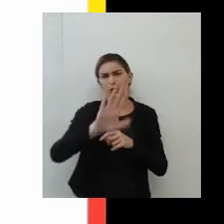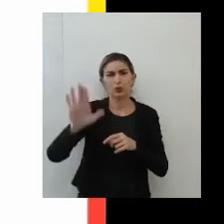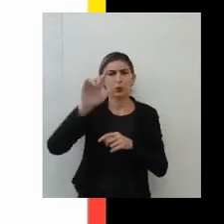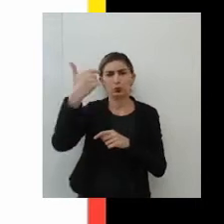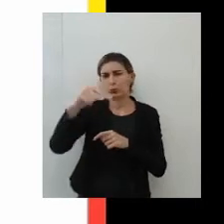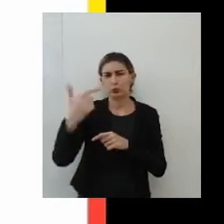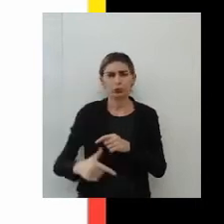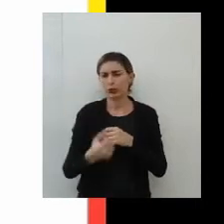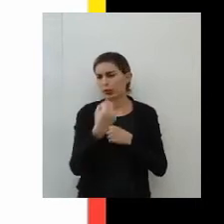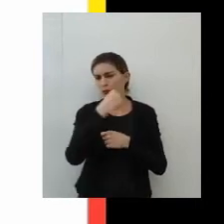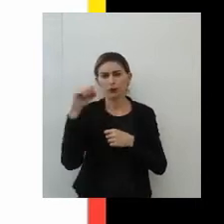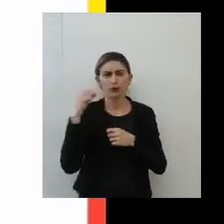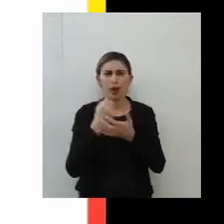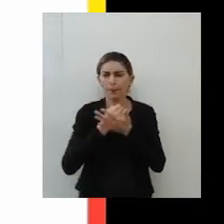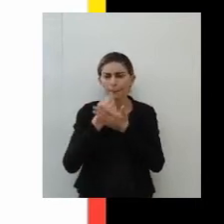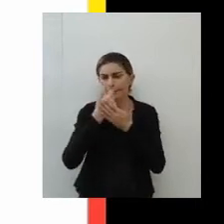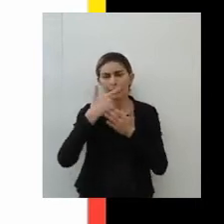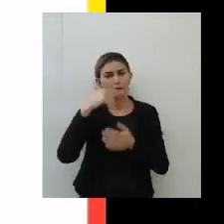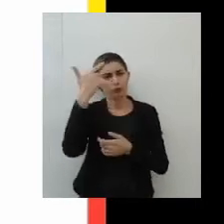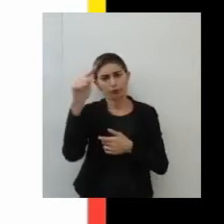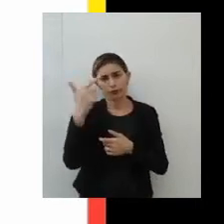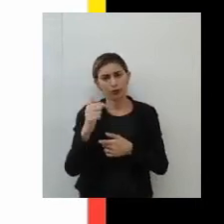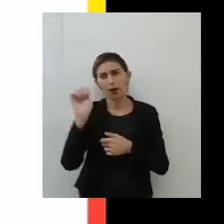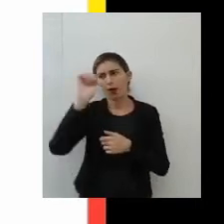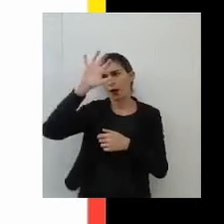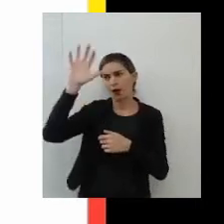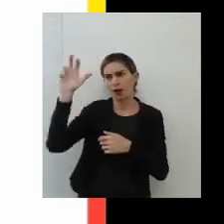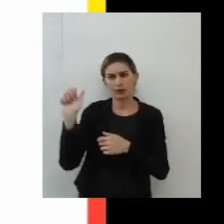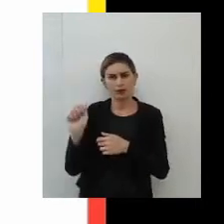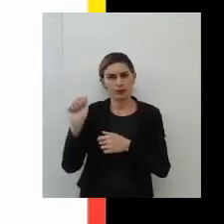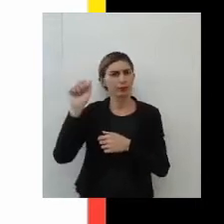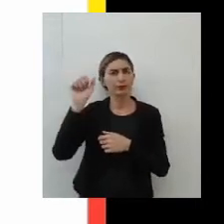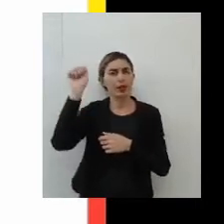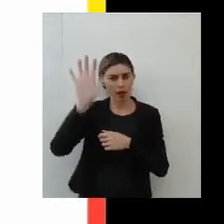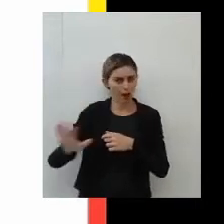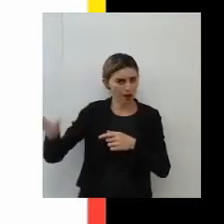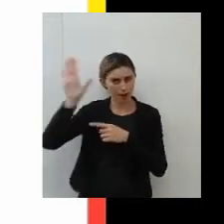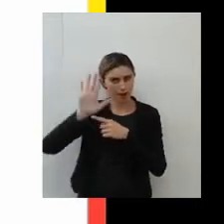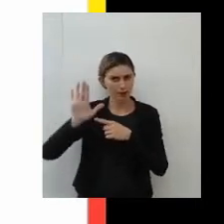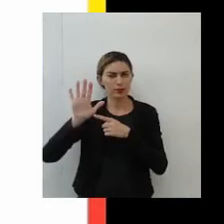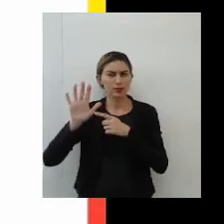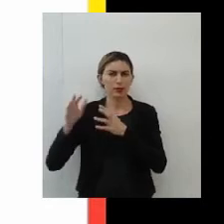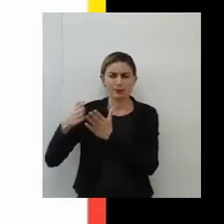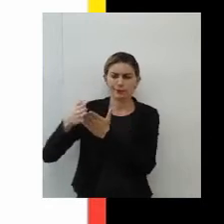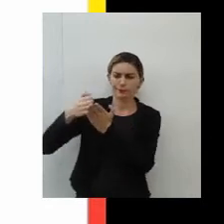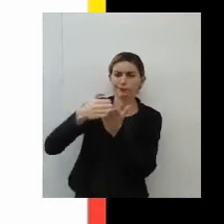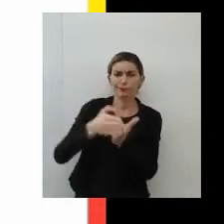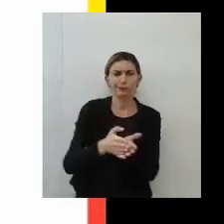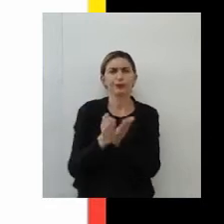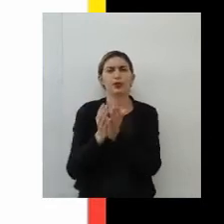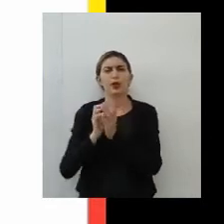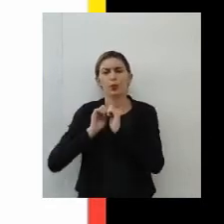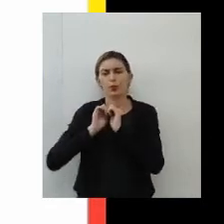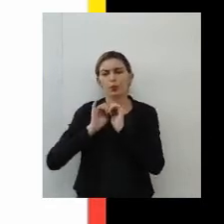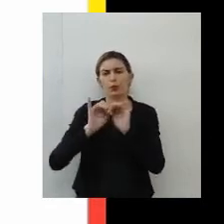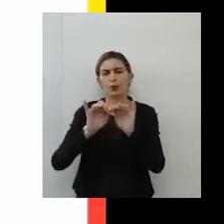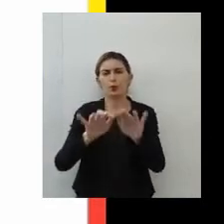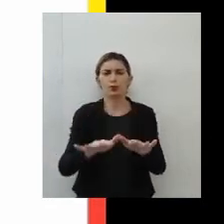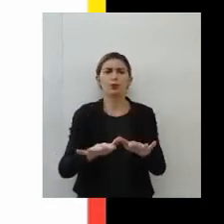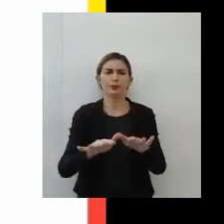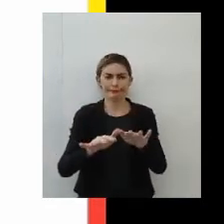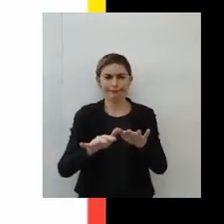não tinham defesa. Veio da Ásia pela Rota da Seda. Veja, a epidemia,